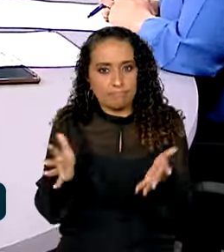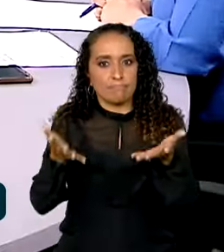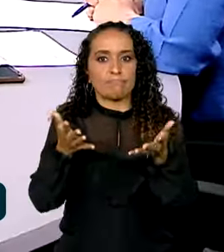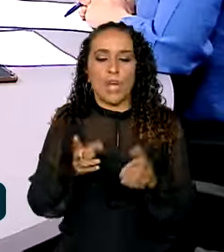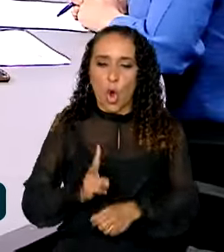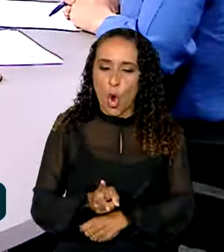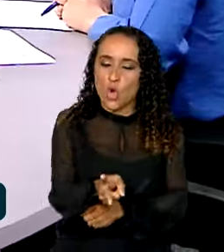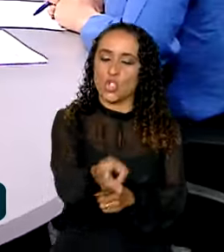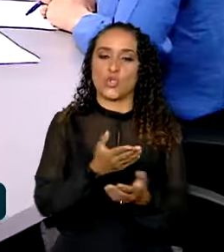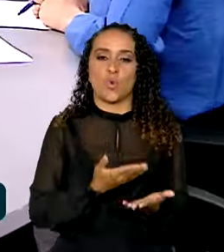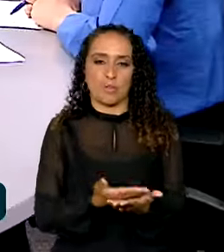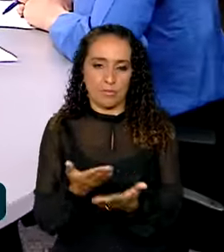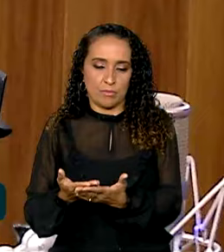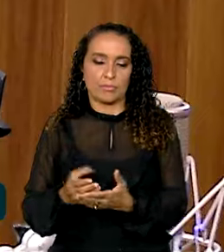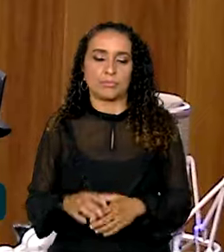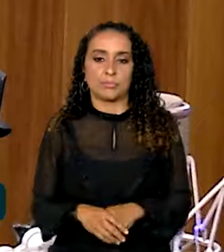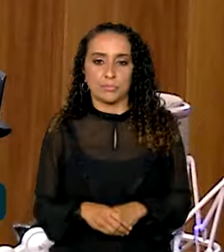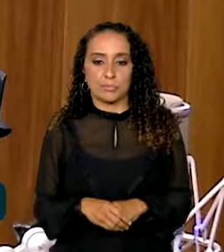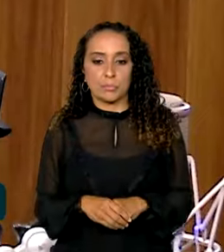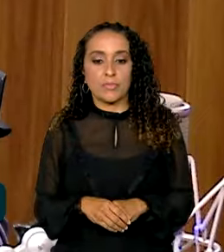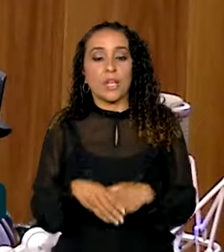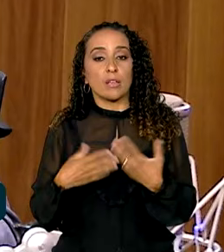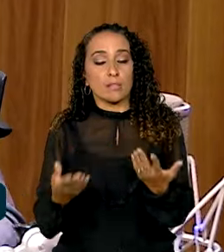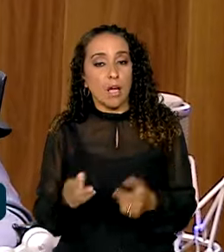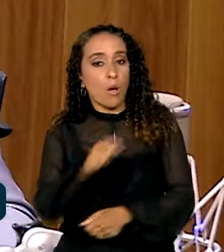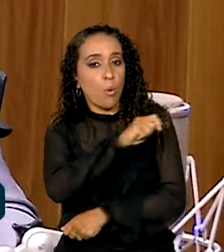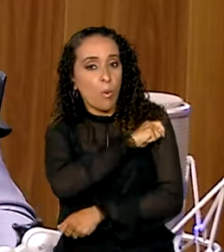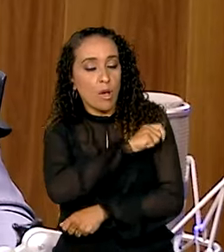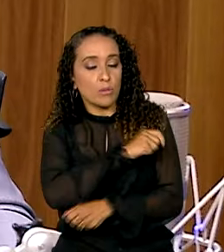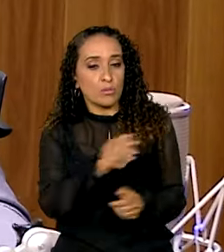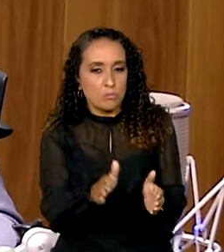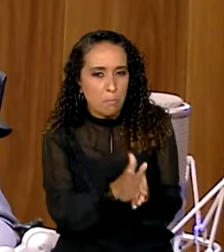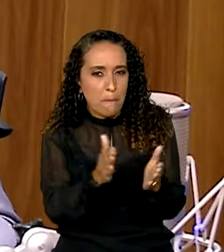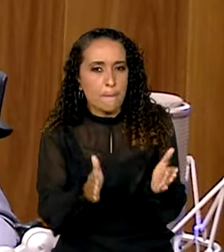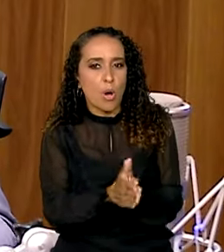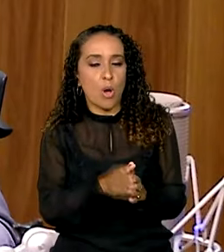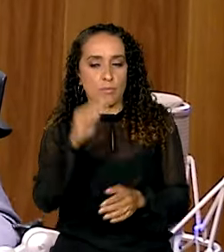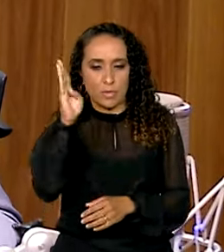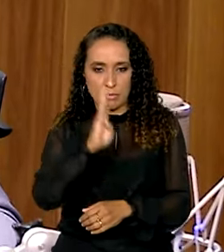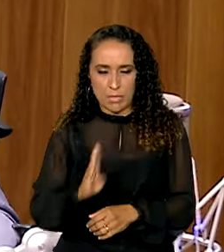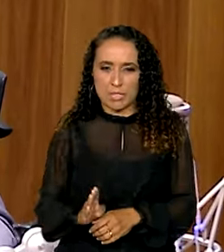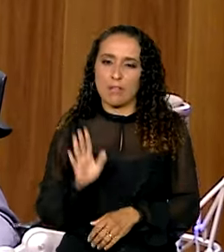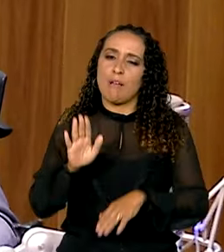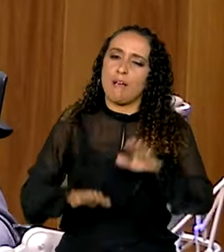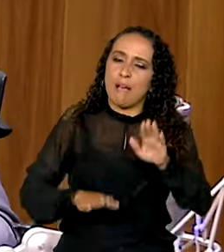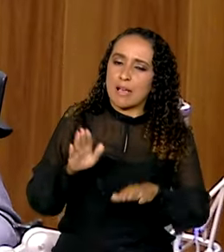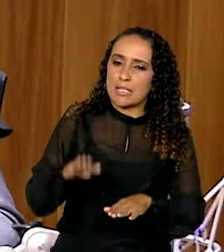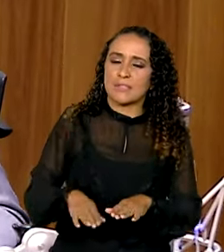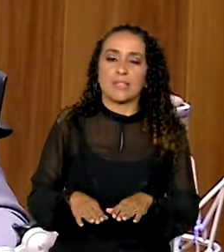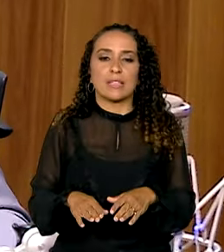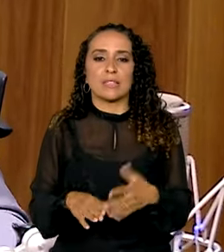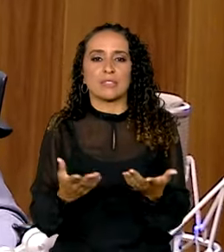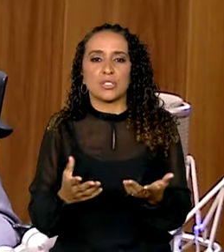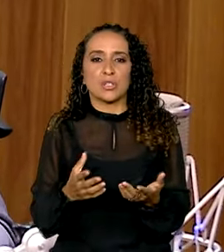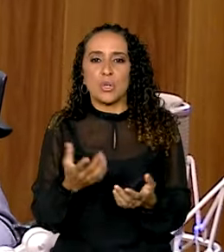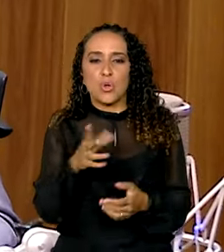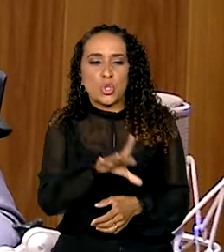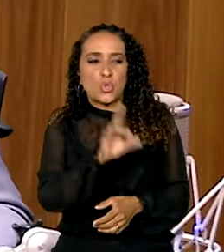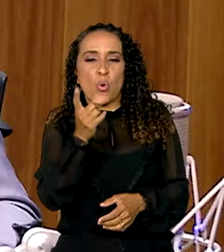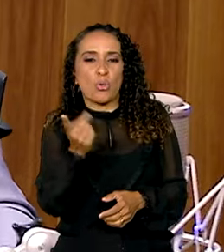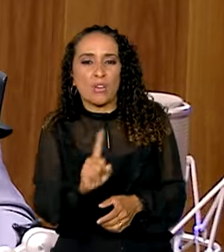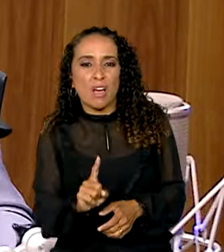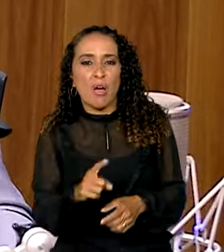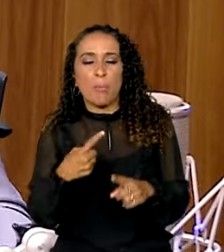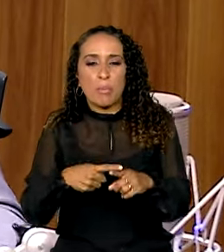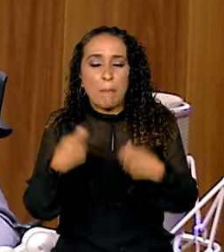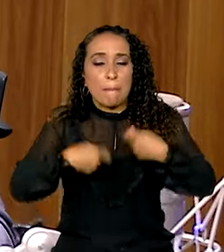para continuar os estudos. É para os alunos de baixa renda brasileira, que muitas vezes, repito, não por uma escolha, mas